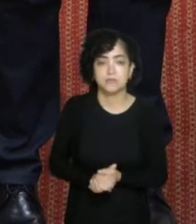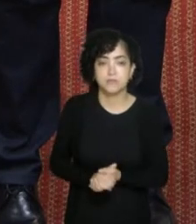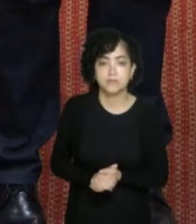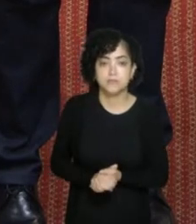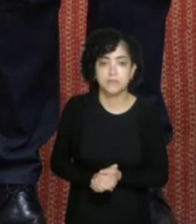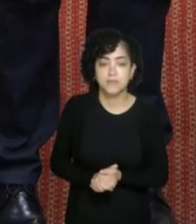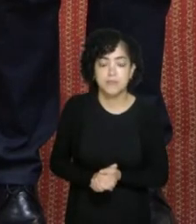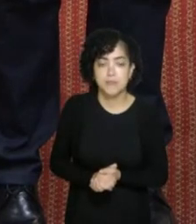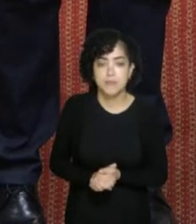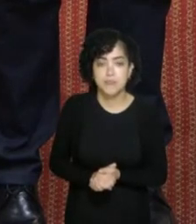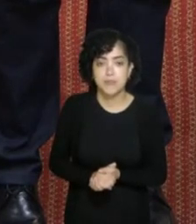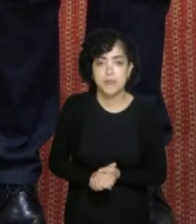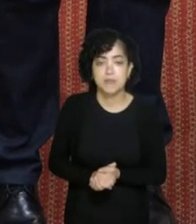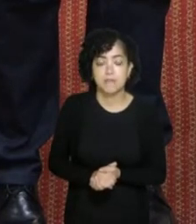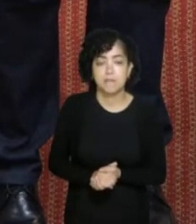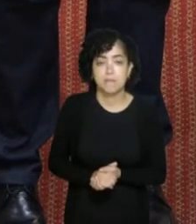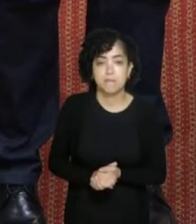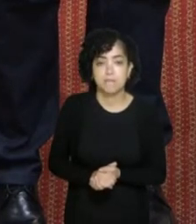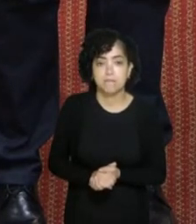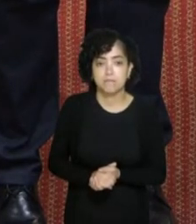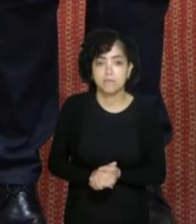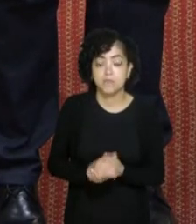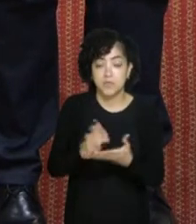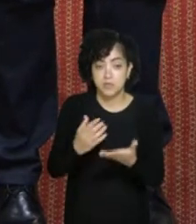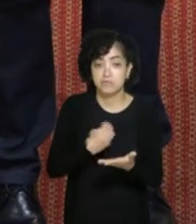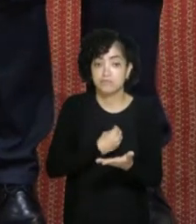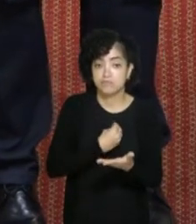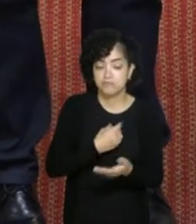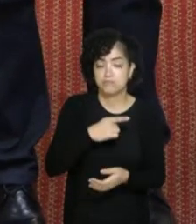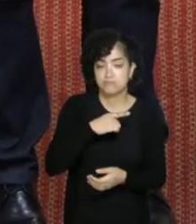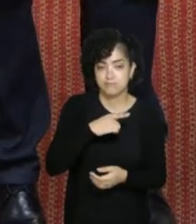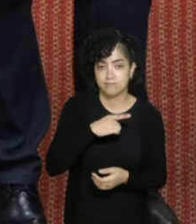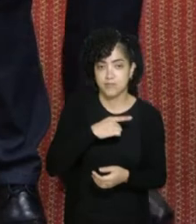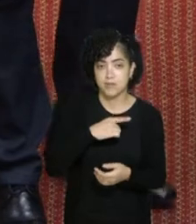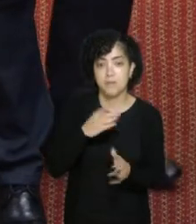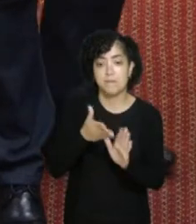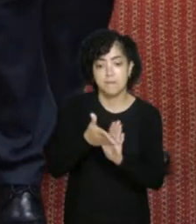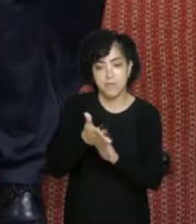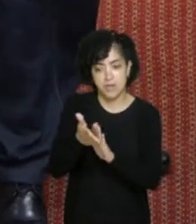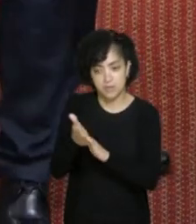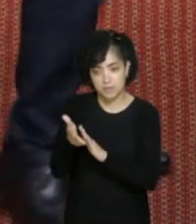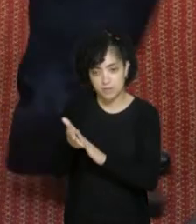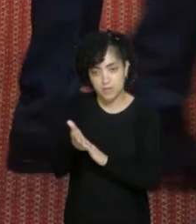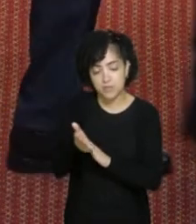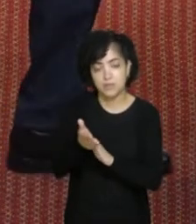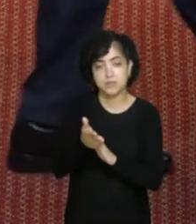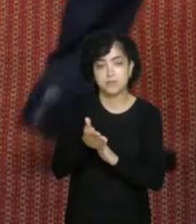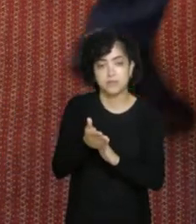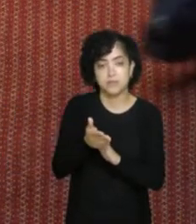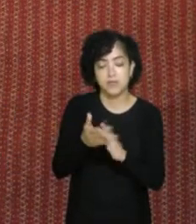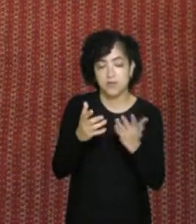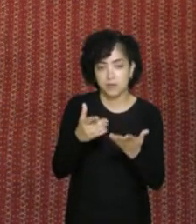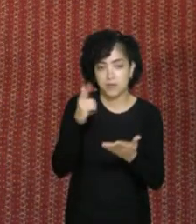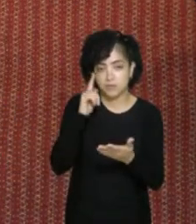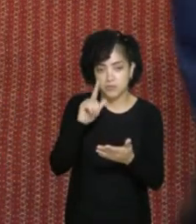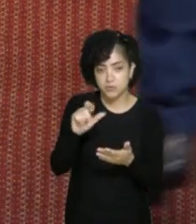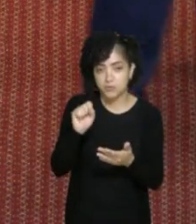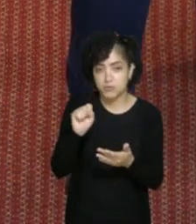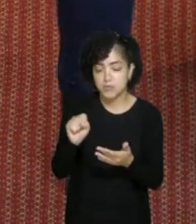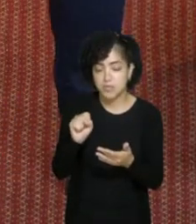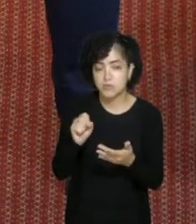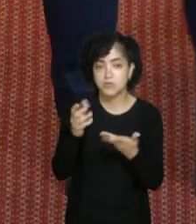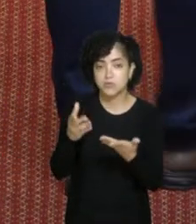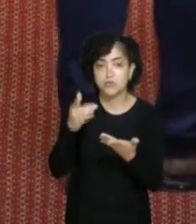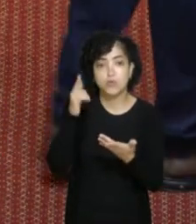minuto para o deputado. Isso está presente em nós. Então, parabéns, meu desejo de muito sucesso, que realmente você